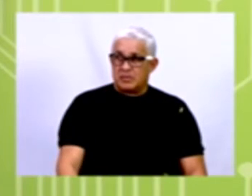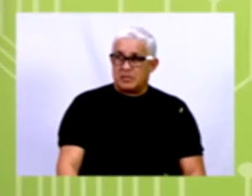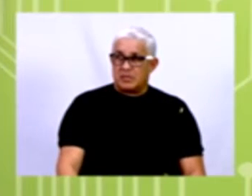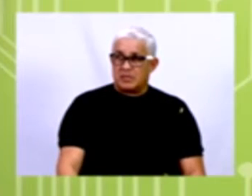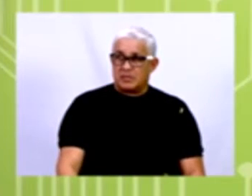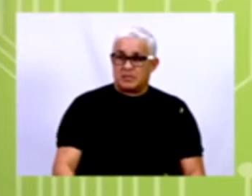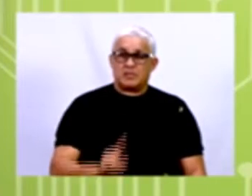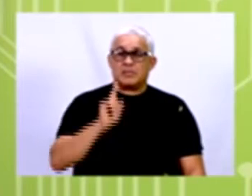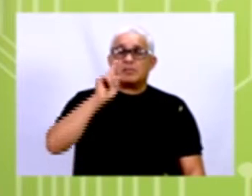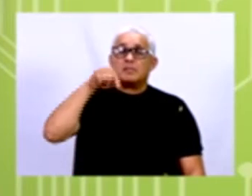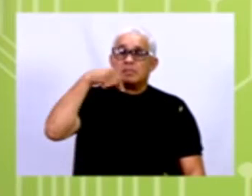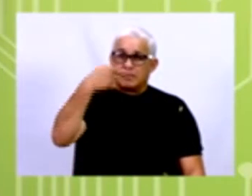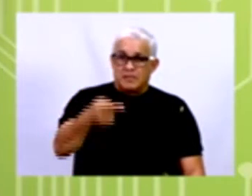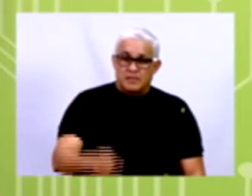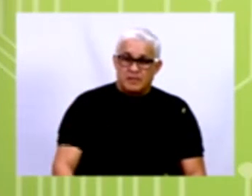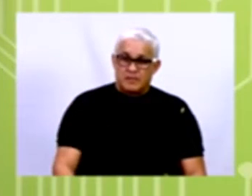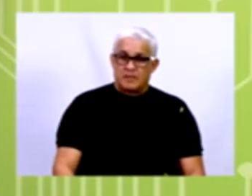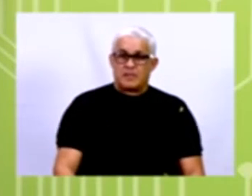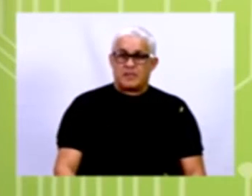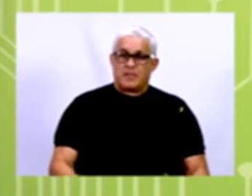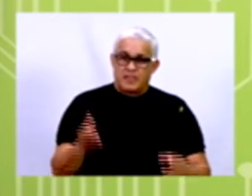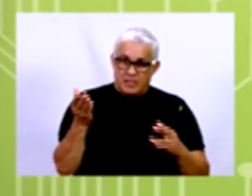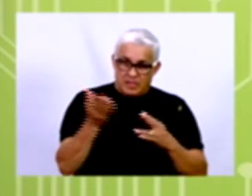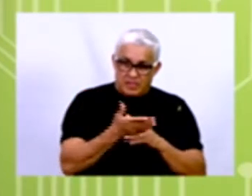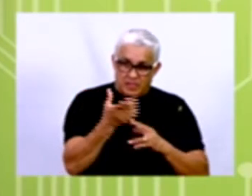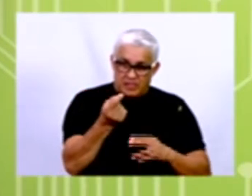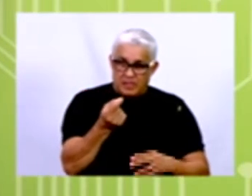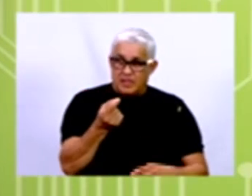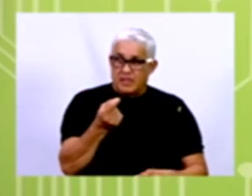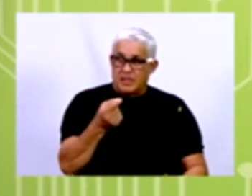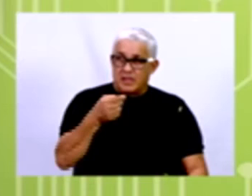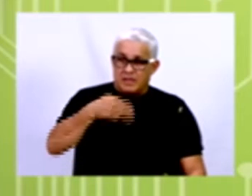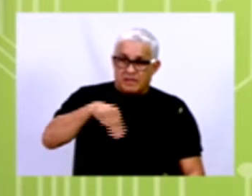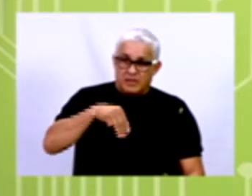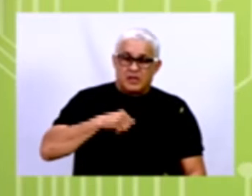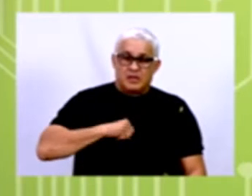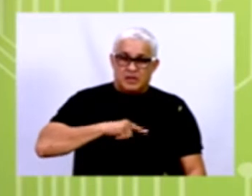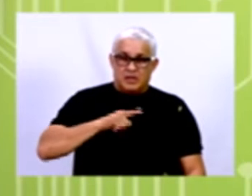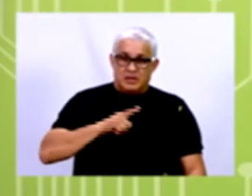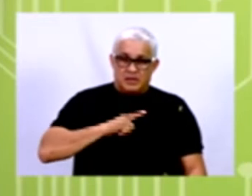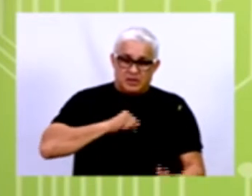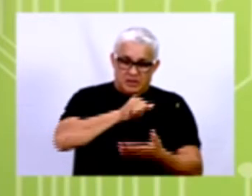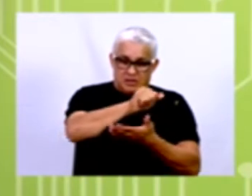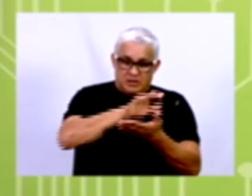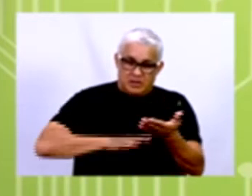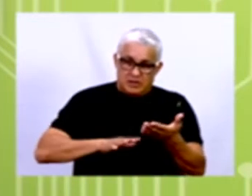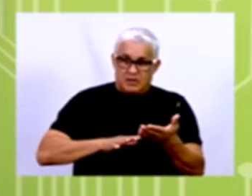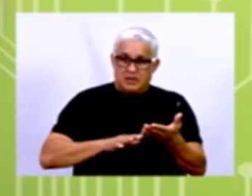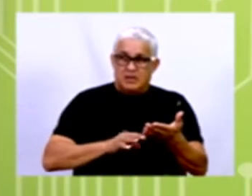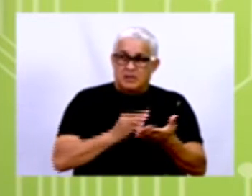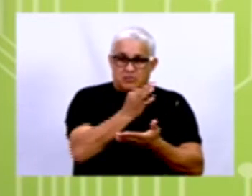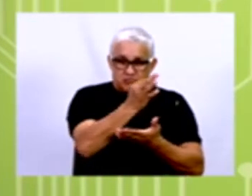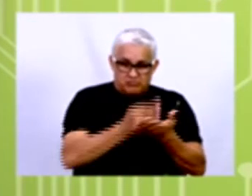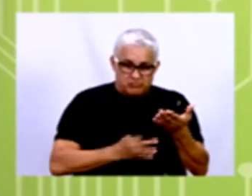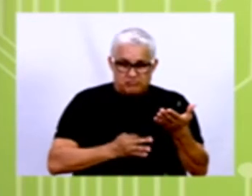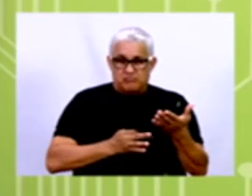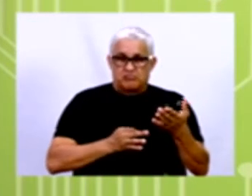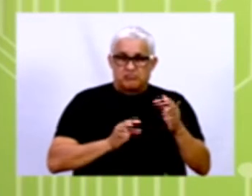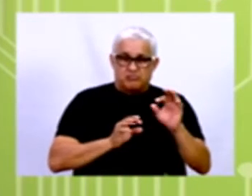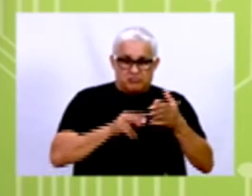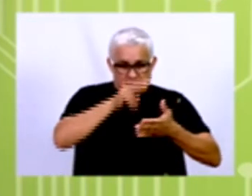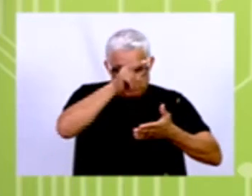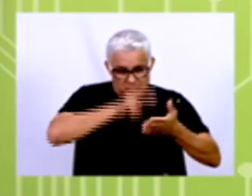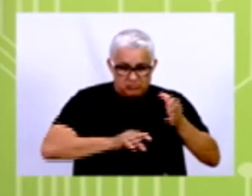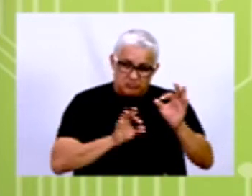Em seguida, nós vamos para um intervalo de 20 minutos, vocês terão uma atividade, preparamos um texto com muito carinho para que vocês leiam